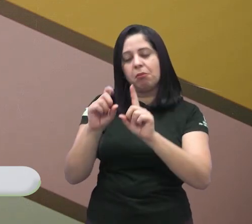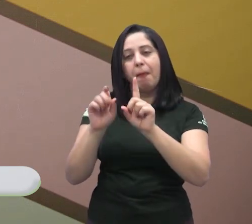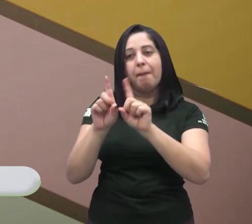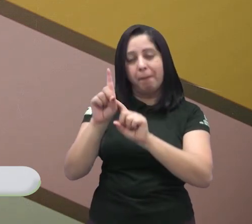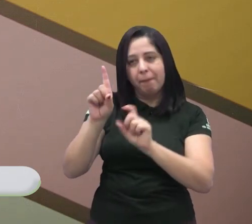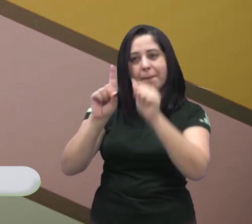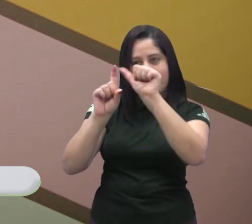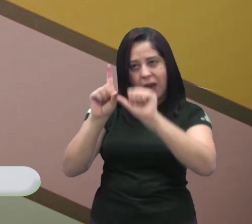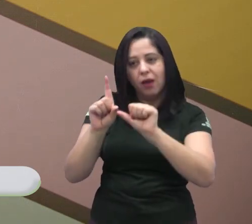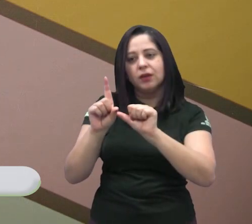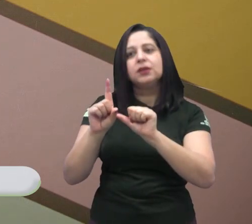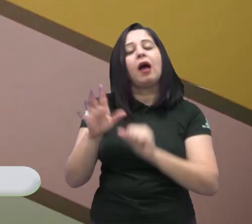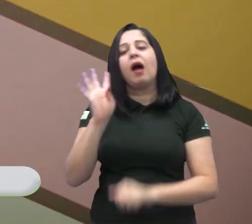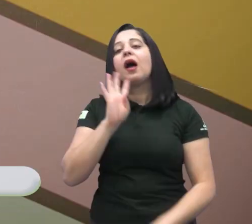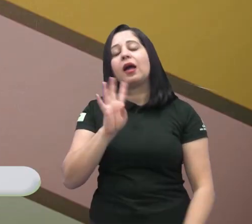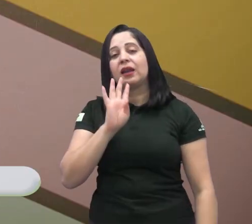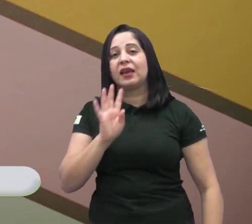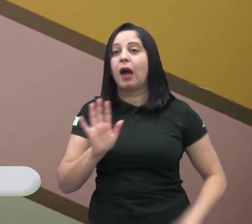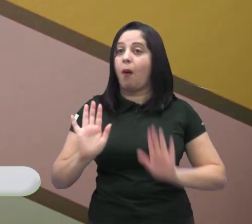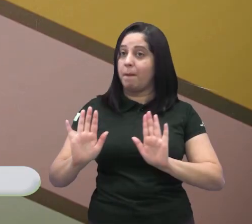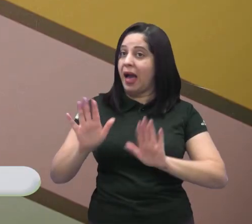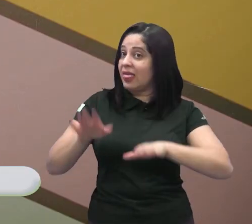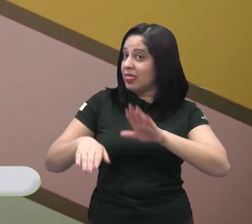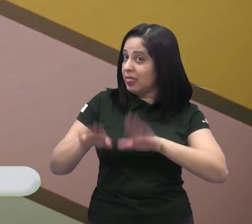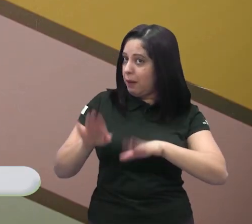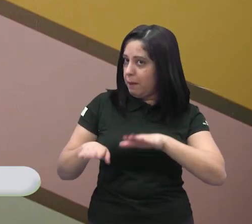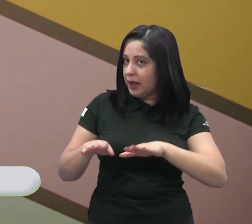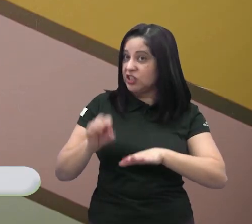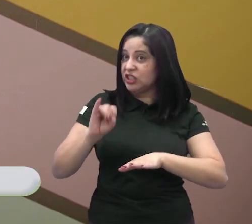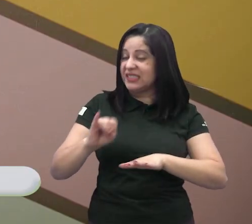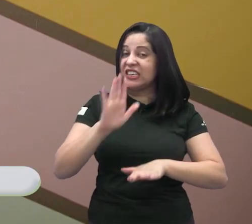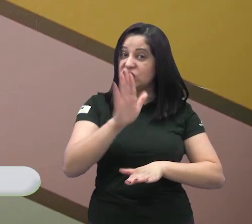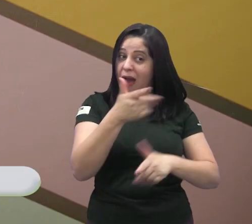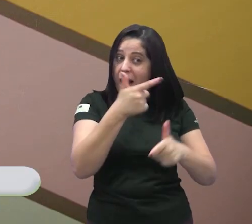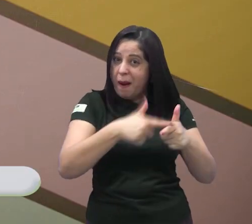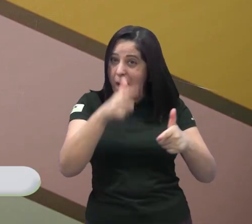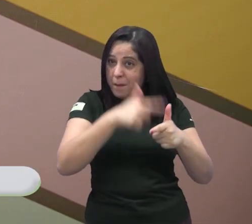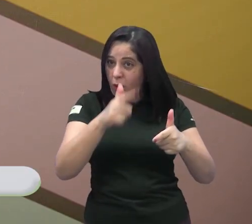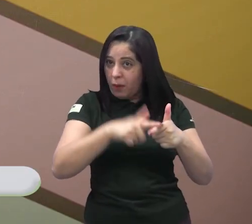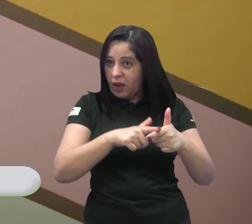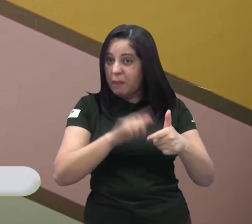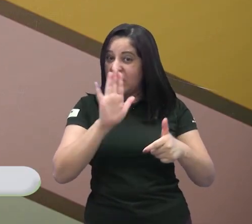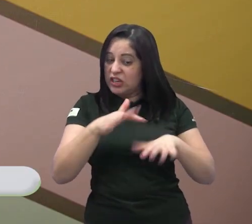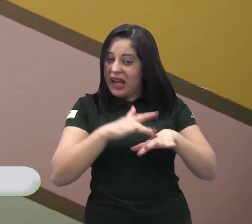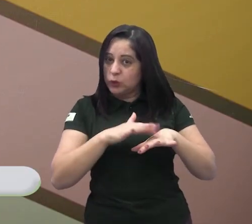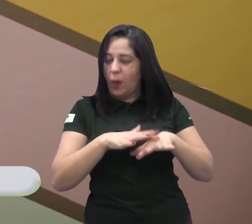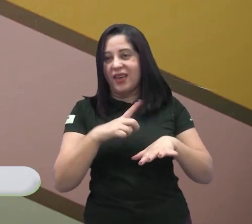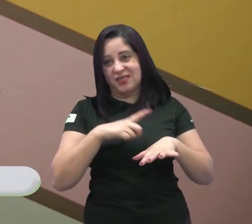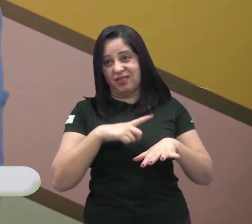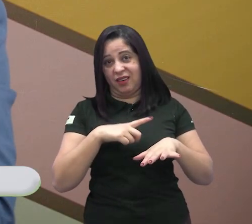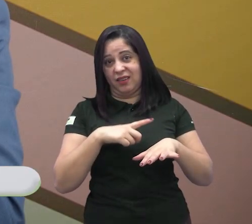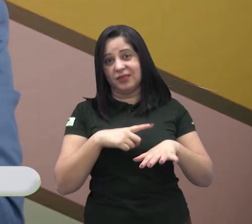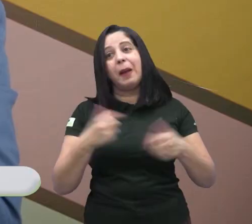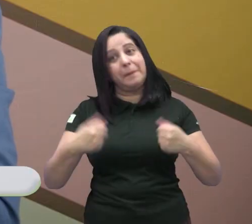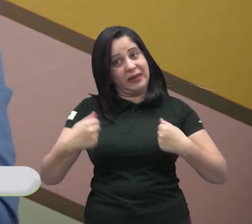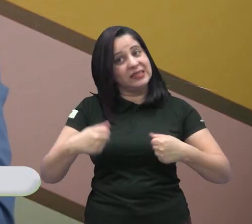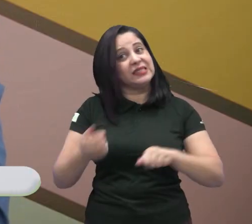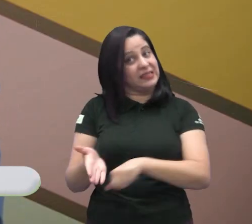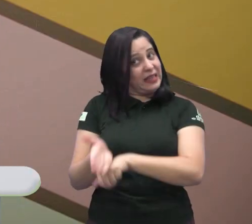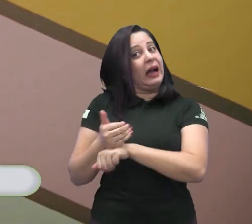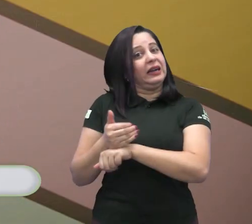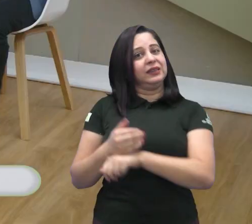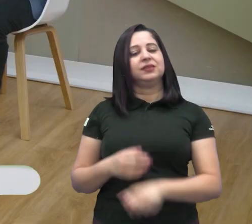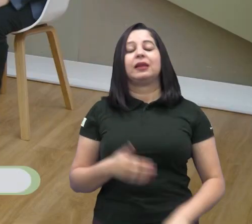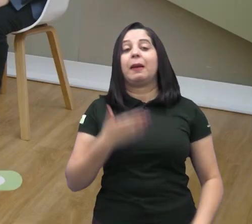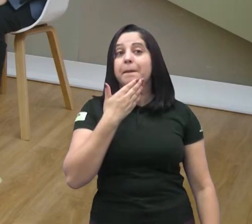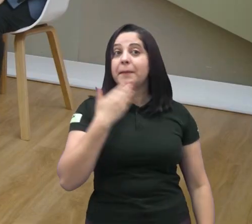é legal, mas depende. Se você já tem um problema, né, que a gente já sabe, talvez não vai ser de 6 em 6 meses.